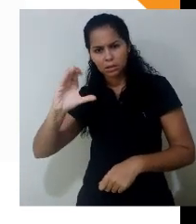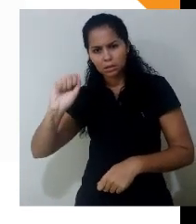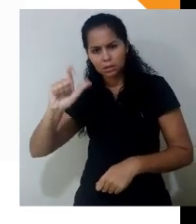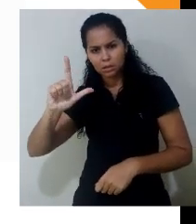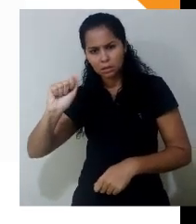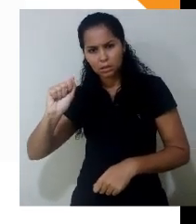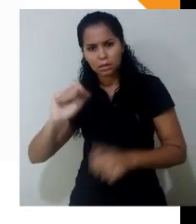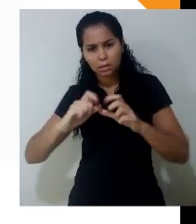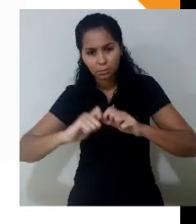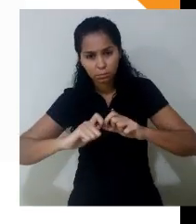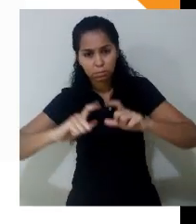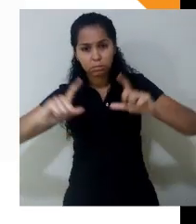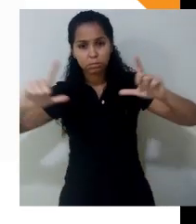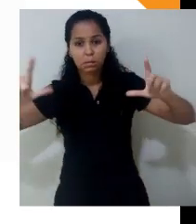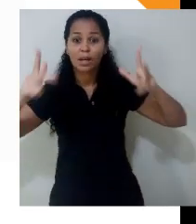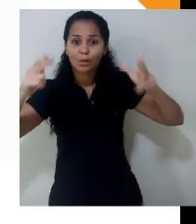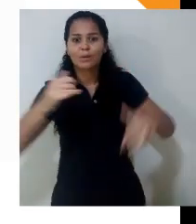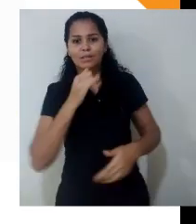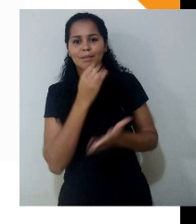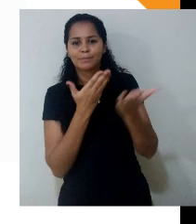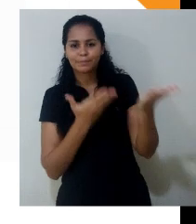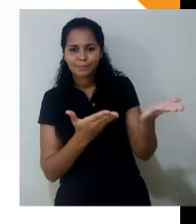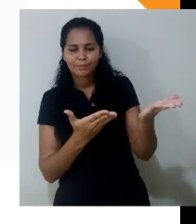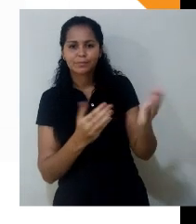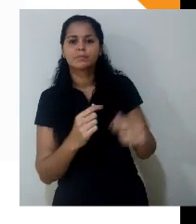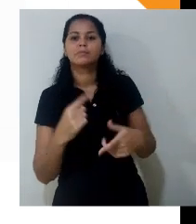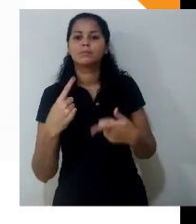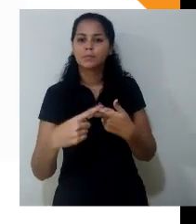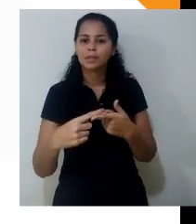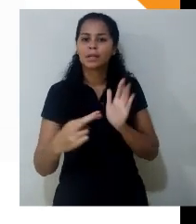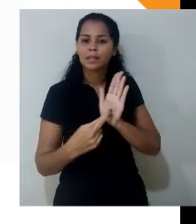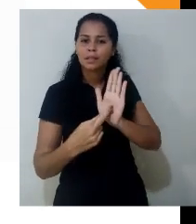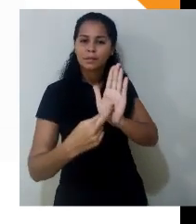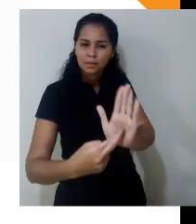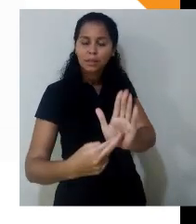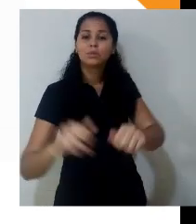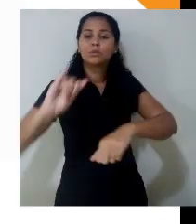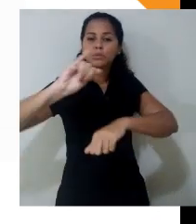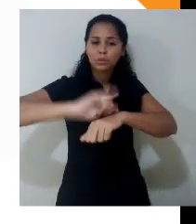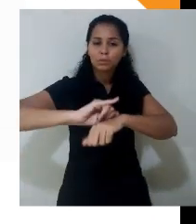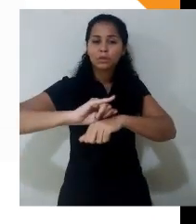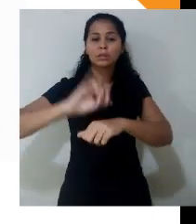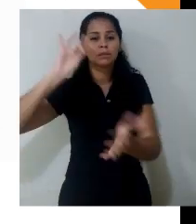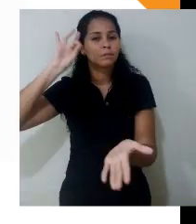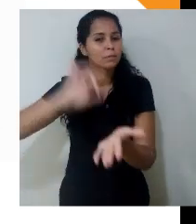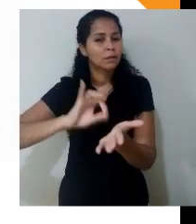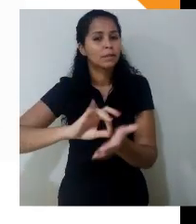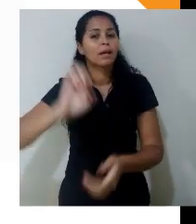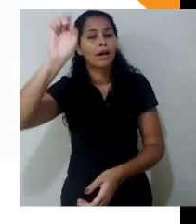de ampliação, como essa daí, em que a representação do objeto real é